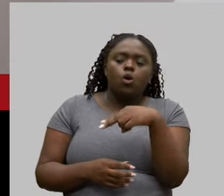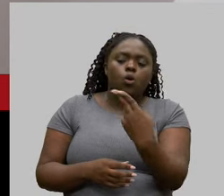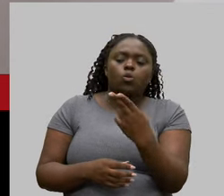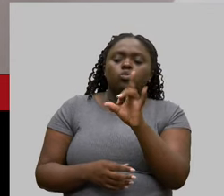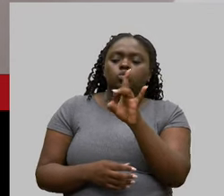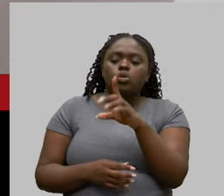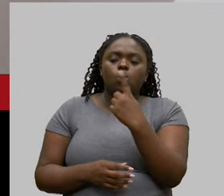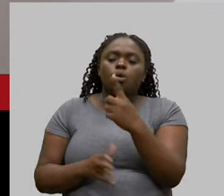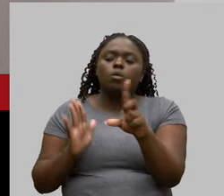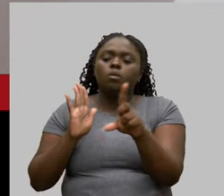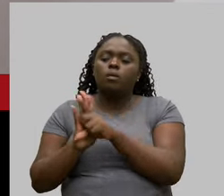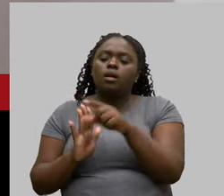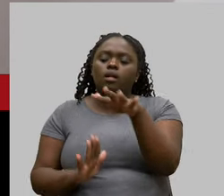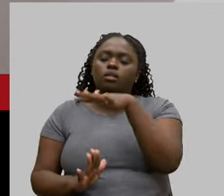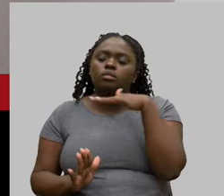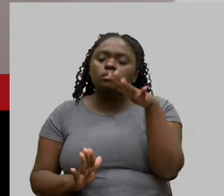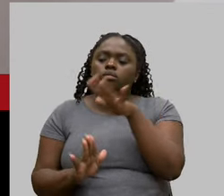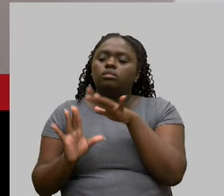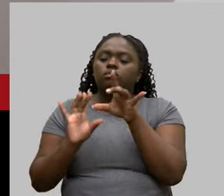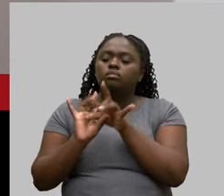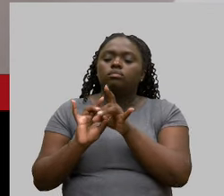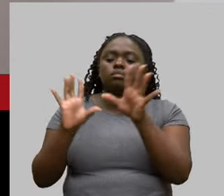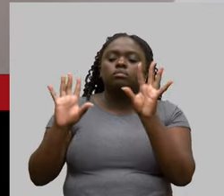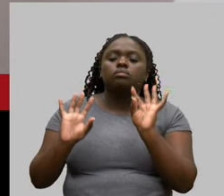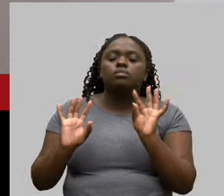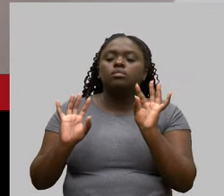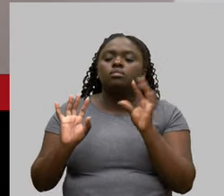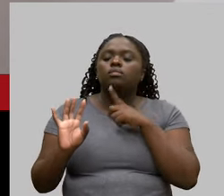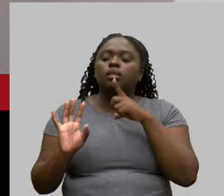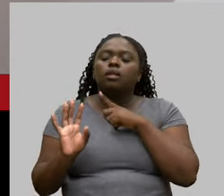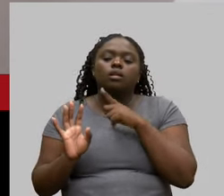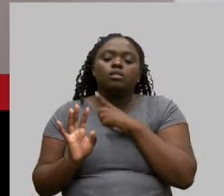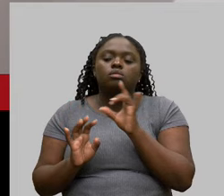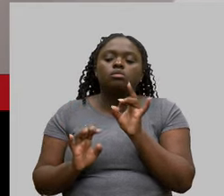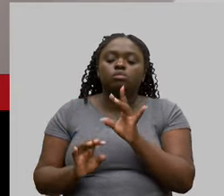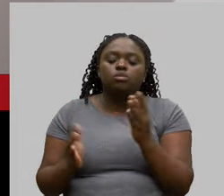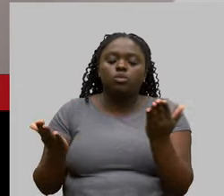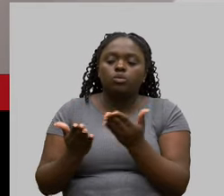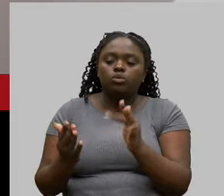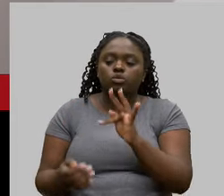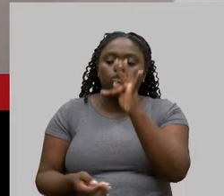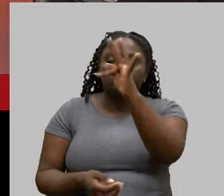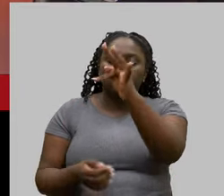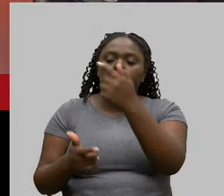lei geral autorizando Celebrar atuais e Futuros